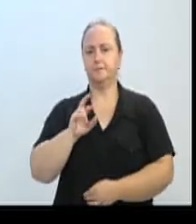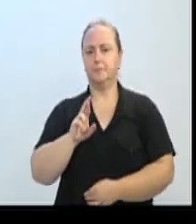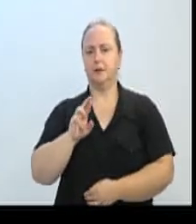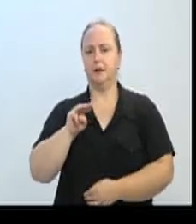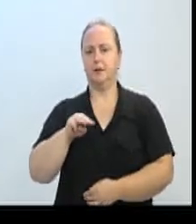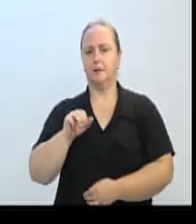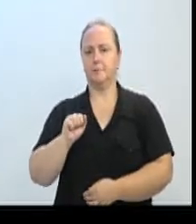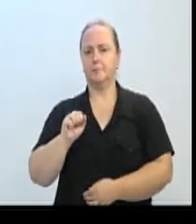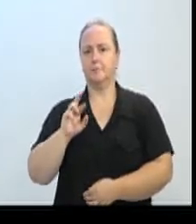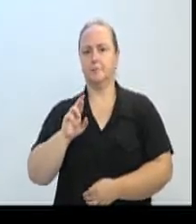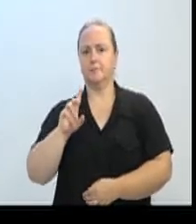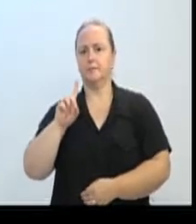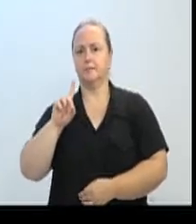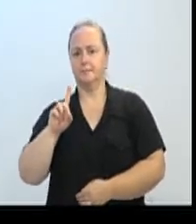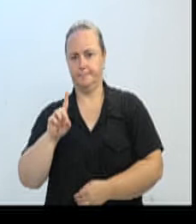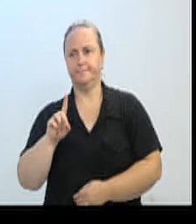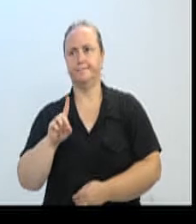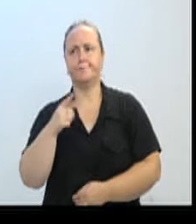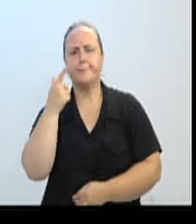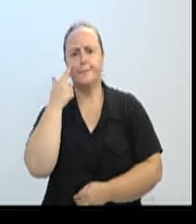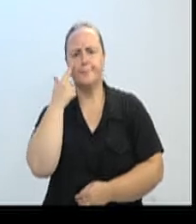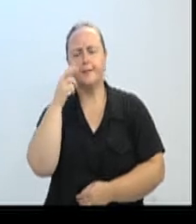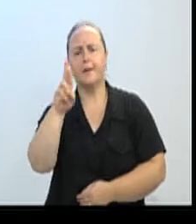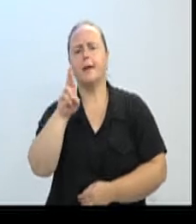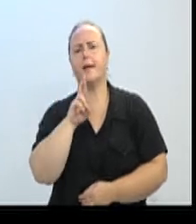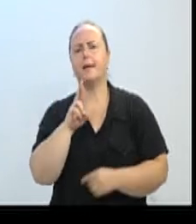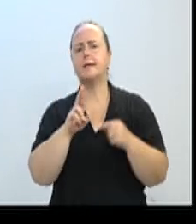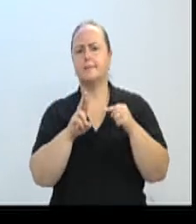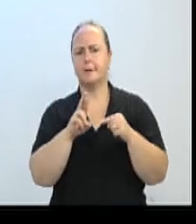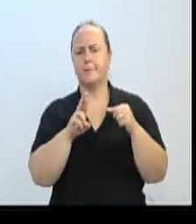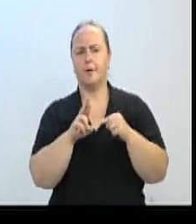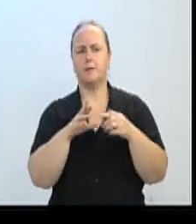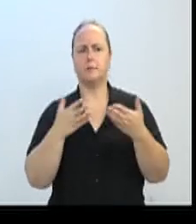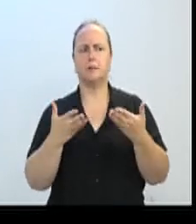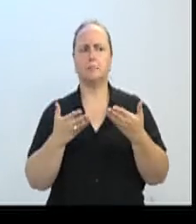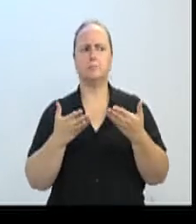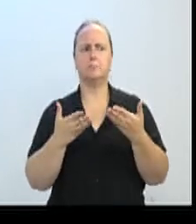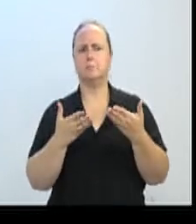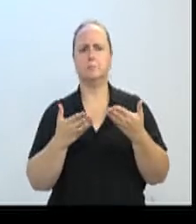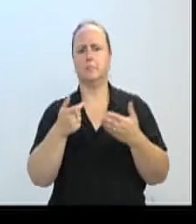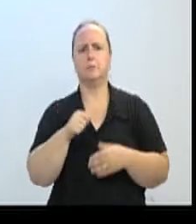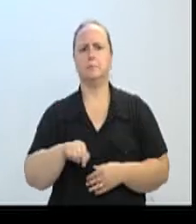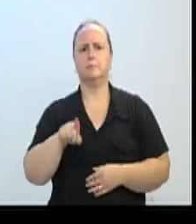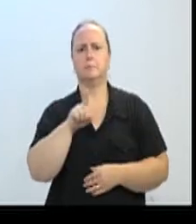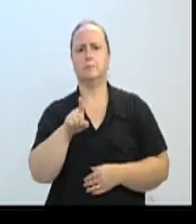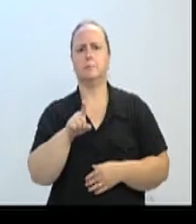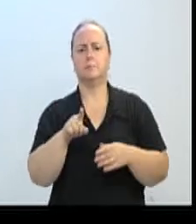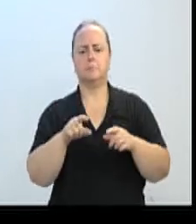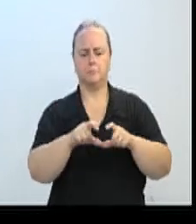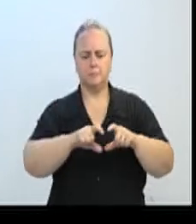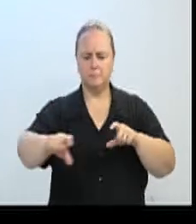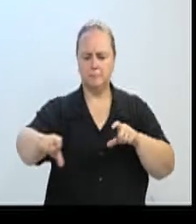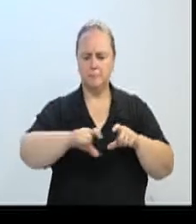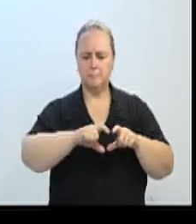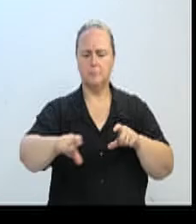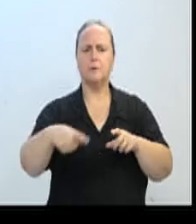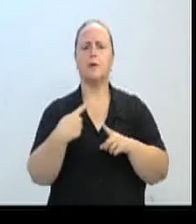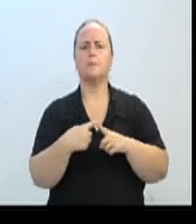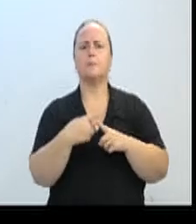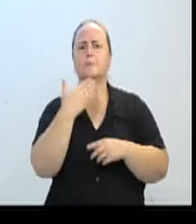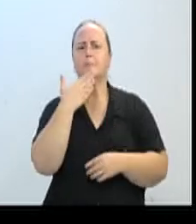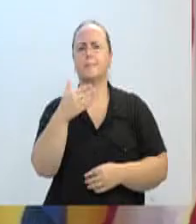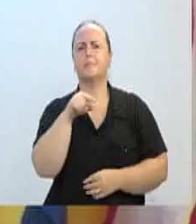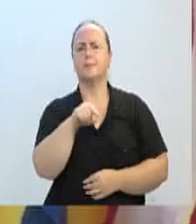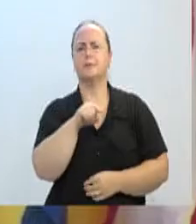a situação, e olha a resposta, a questão não se enquadra em característica, necessidade de instalação de um guarda-reio. A gente cobrou um guarda-reio aqui nessa situação.